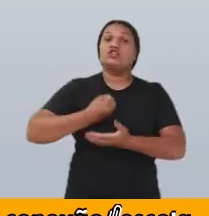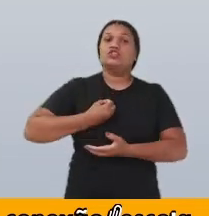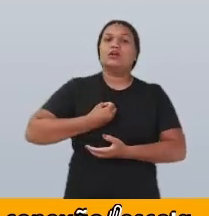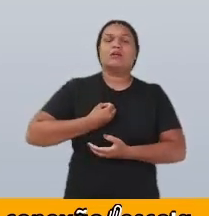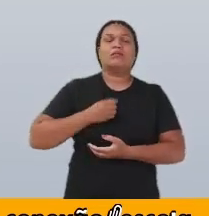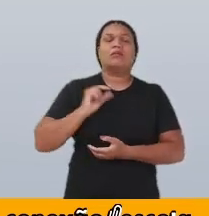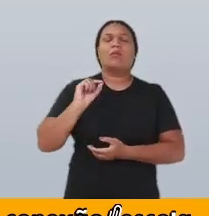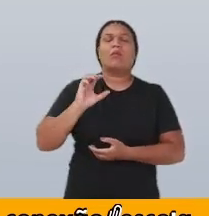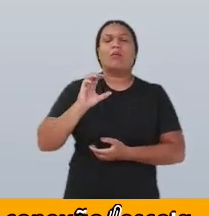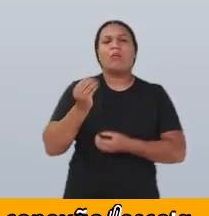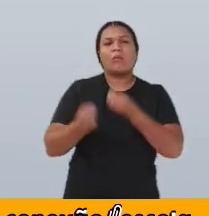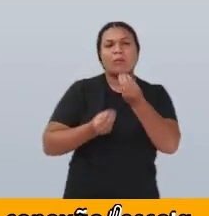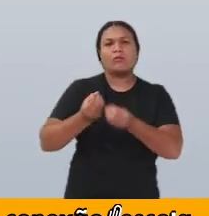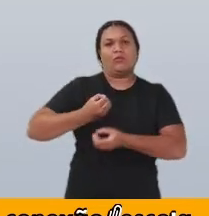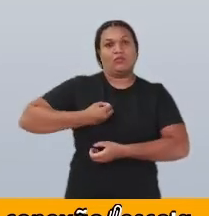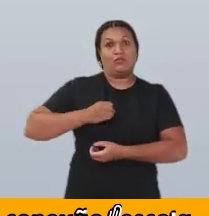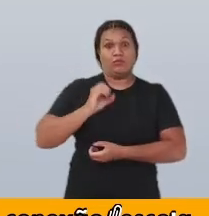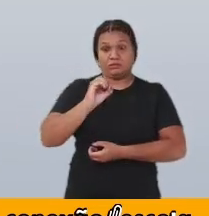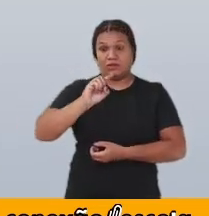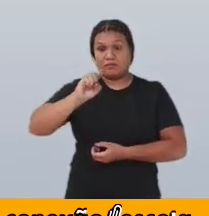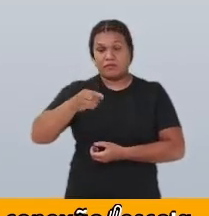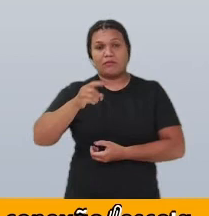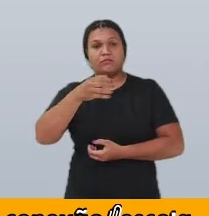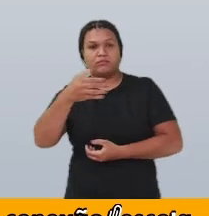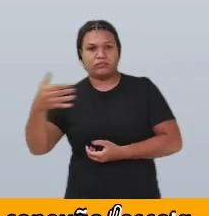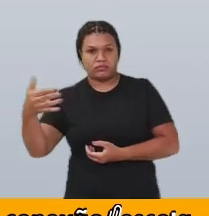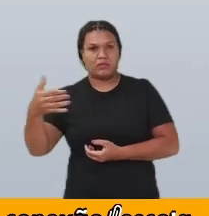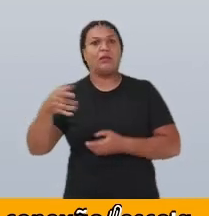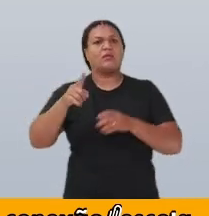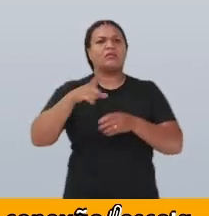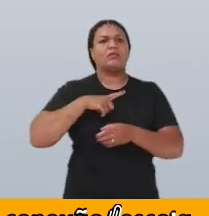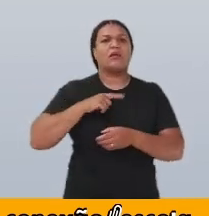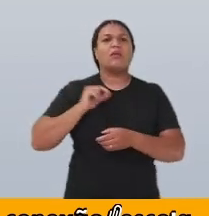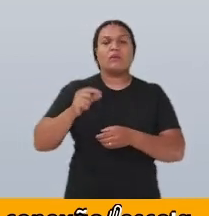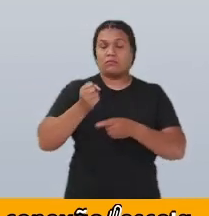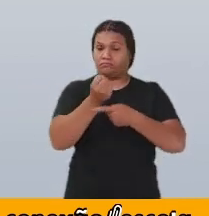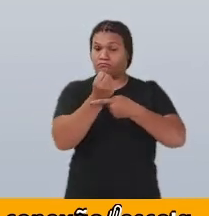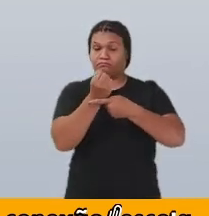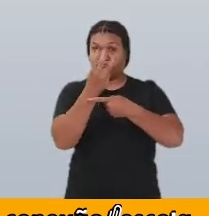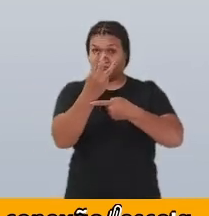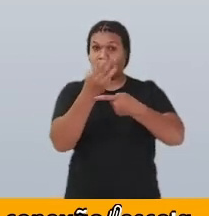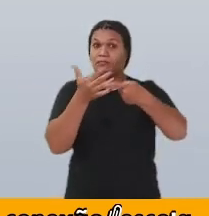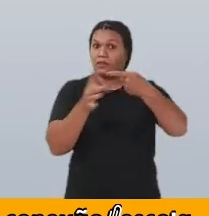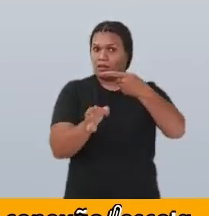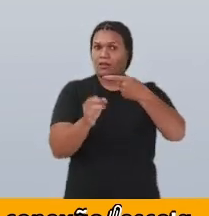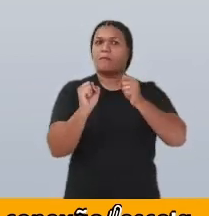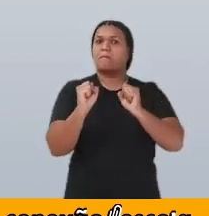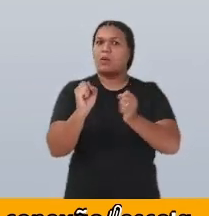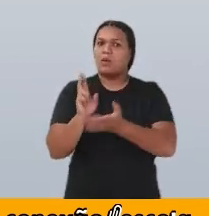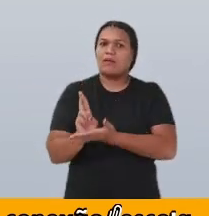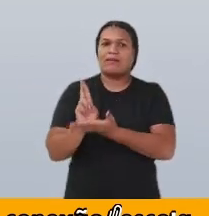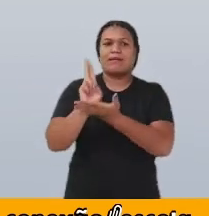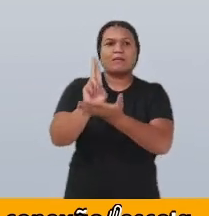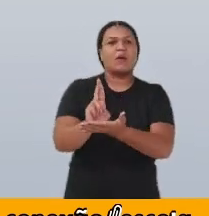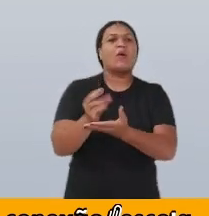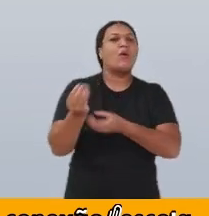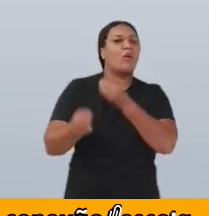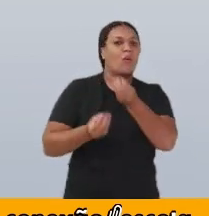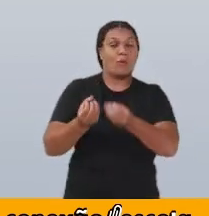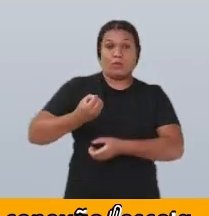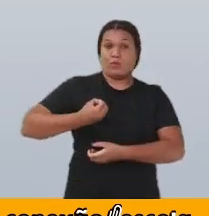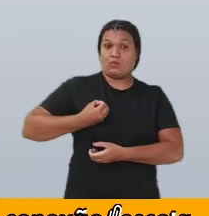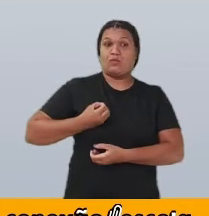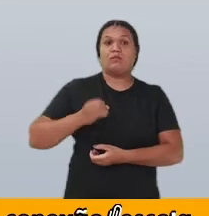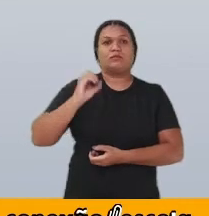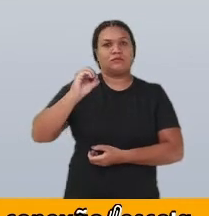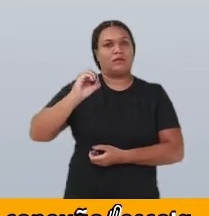decimal. Observe, a fração 3/10, ela também pode ser representada com o número